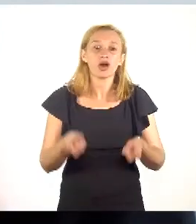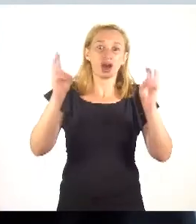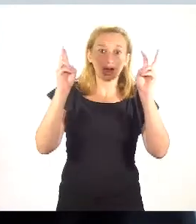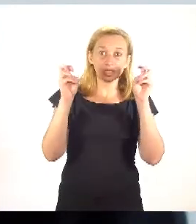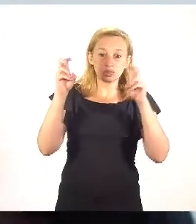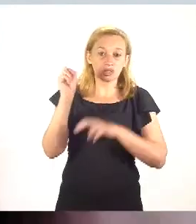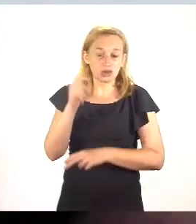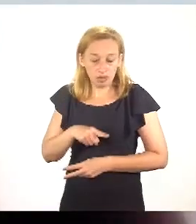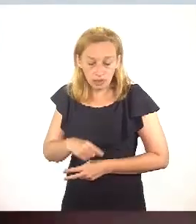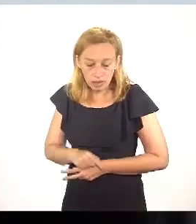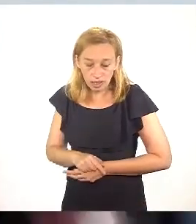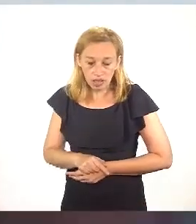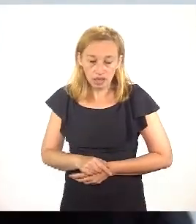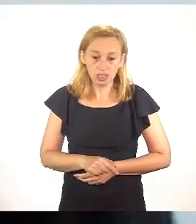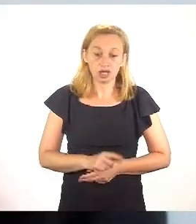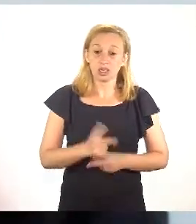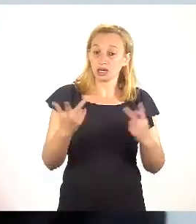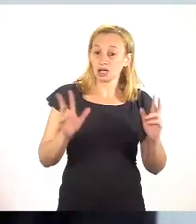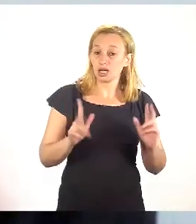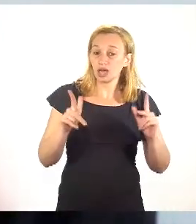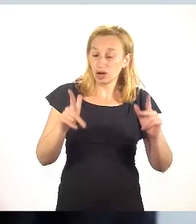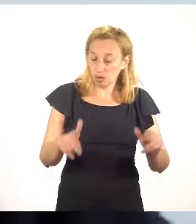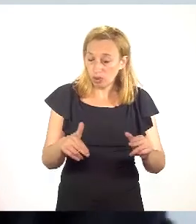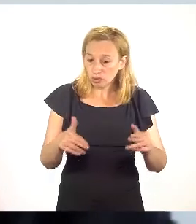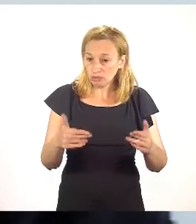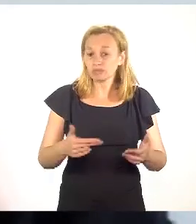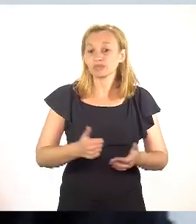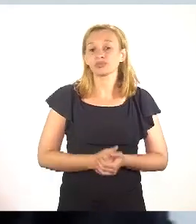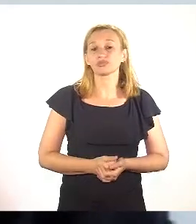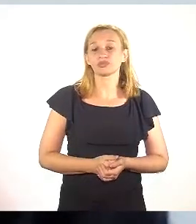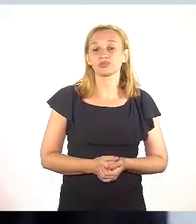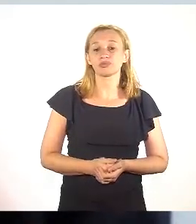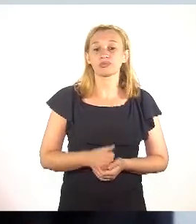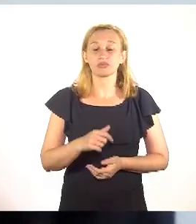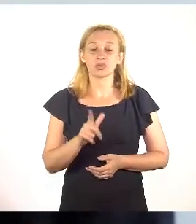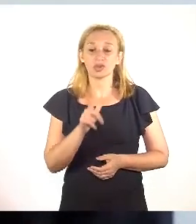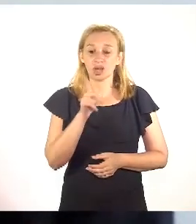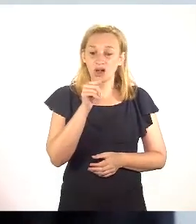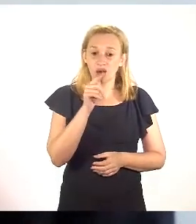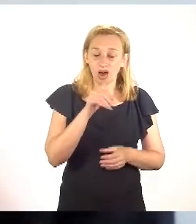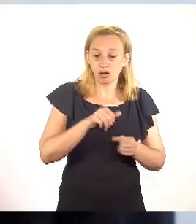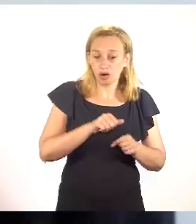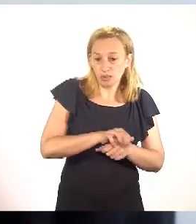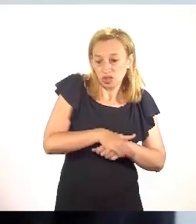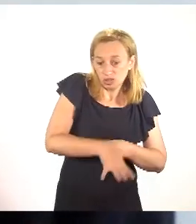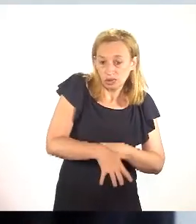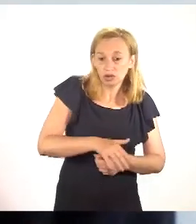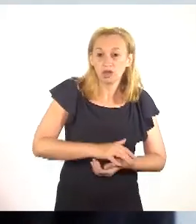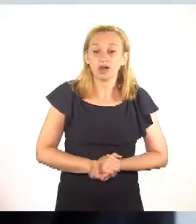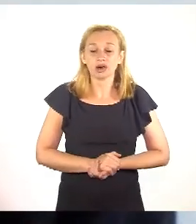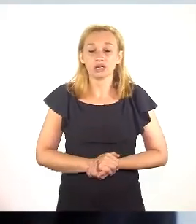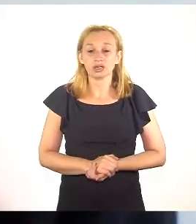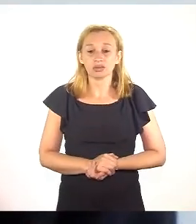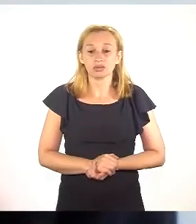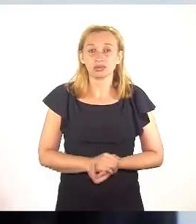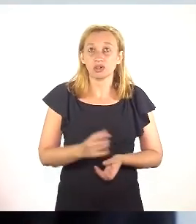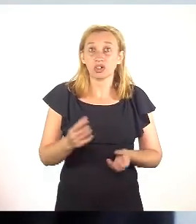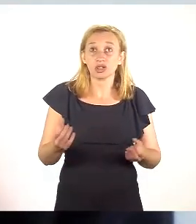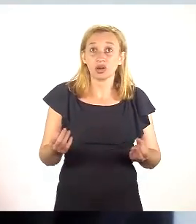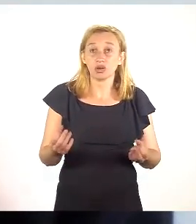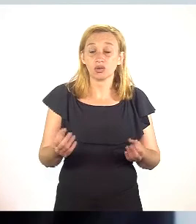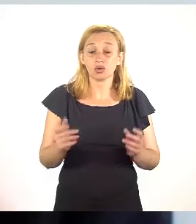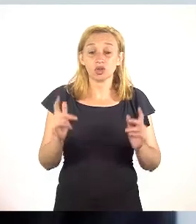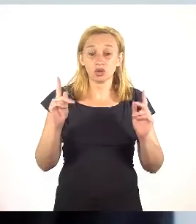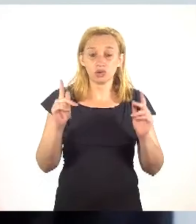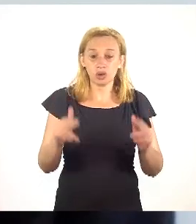ela é semelhante, talvez números diferentes, à questão do abastecimento de água, talvez não tão perceptível, porque a